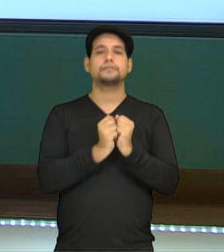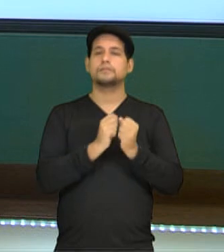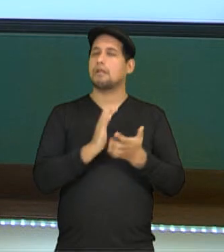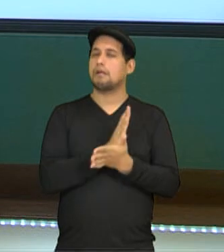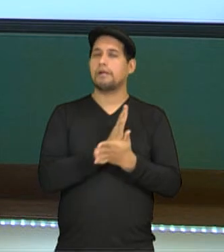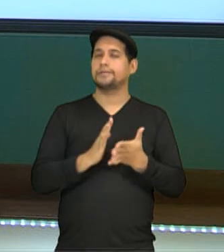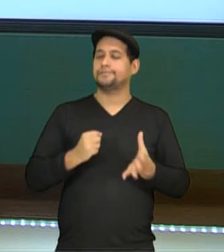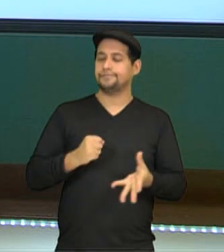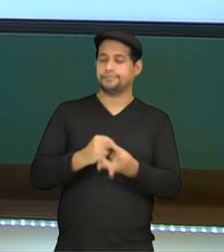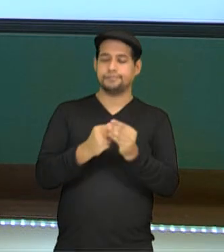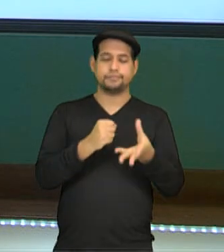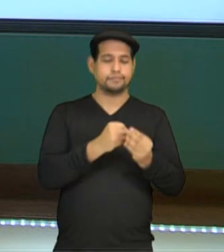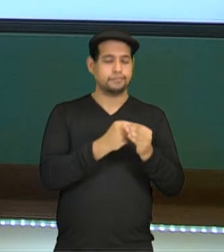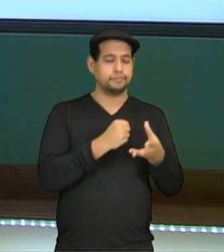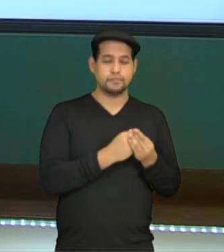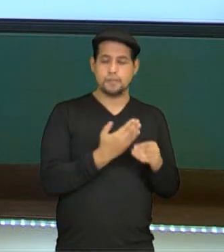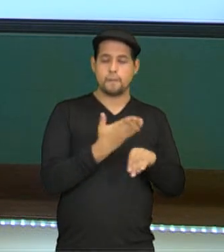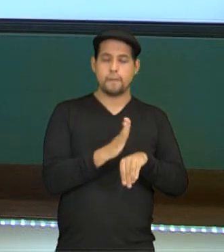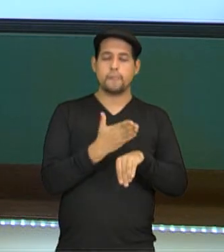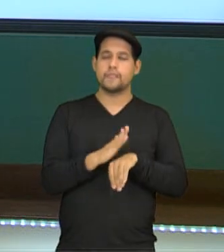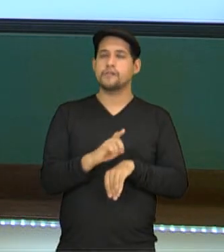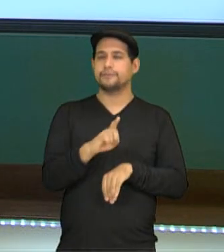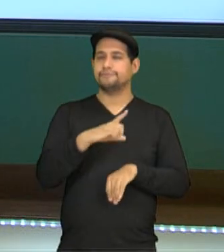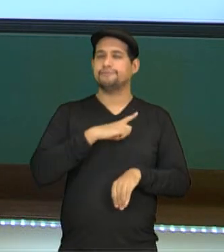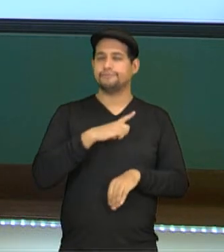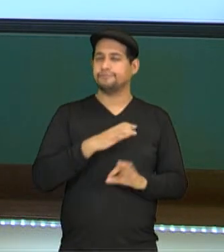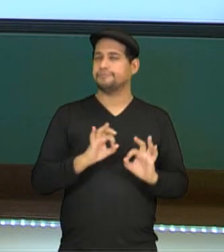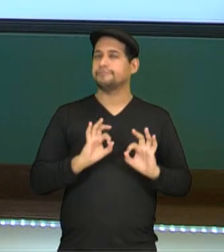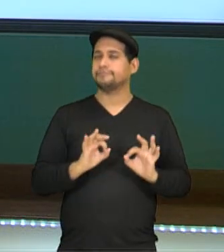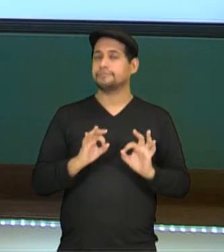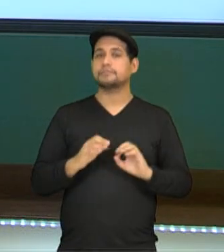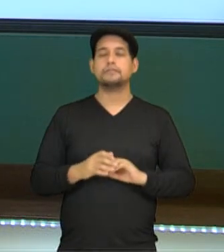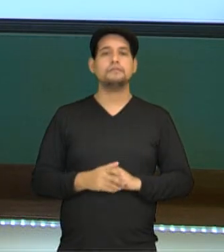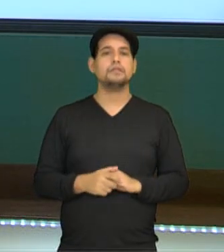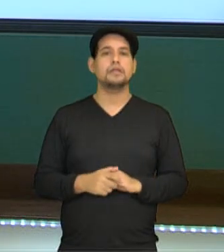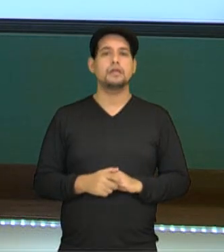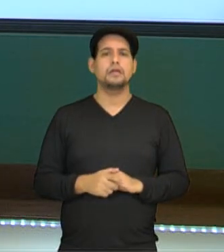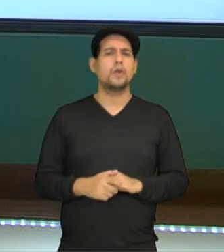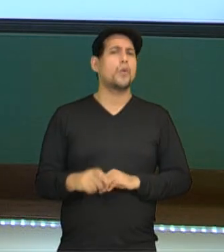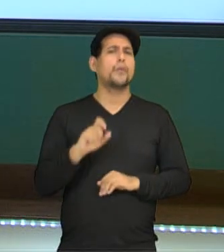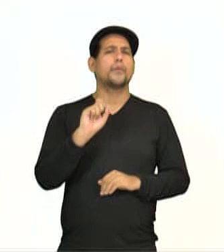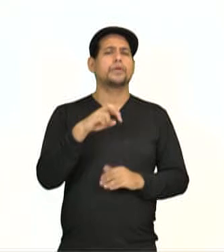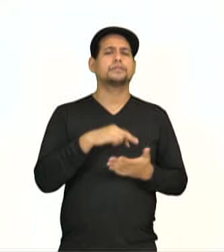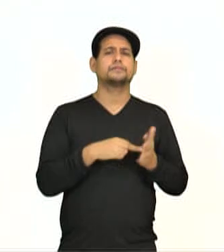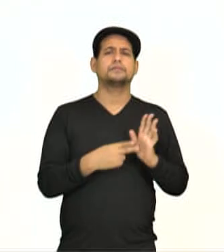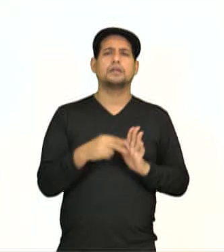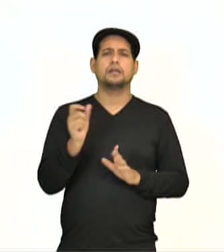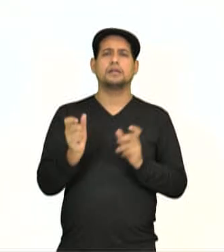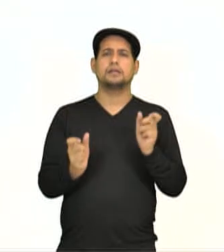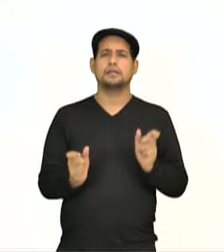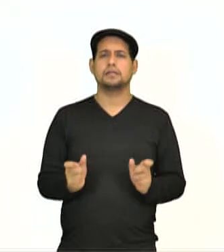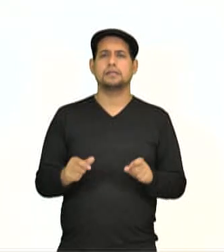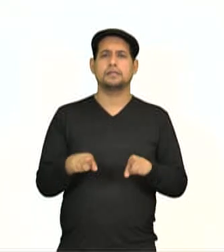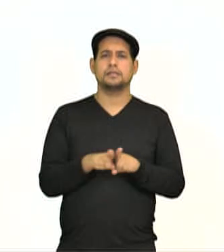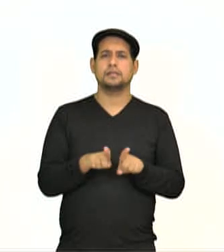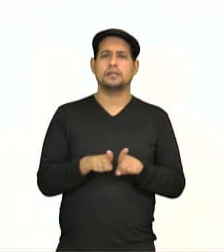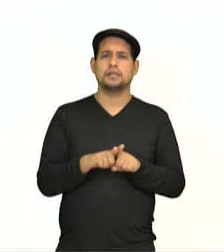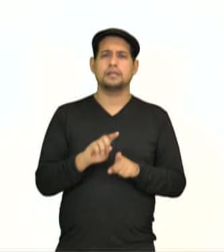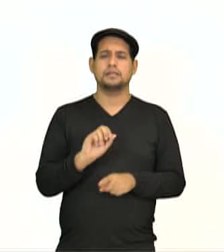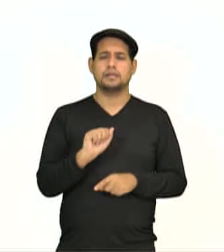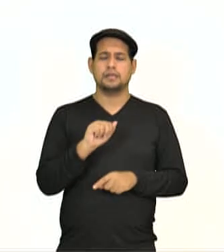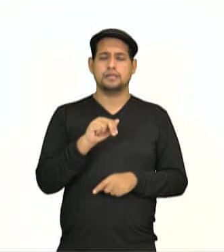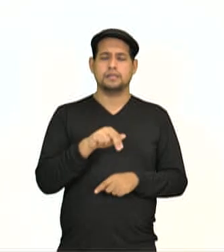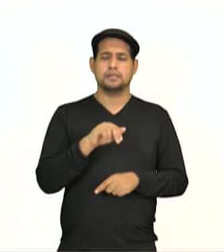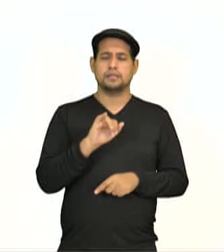alguns conhecimentos práticos que você com certeza deve ter. Bom, o que caracteriza a função química